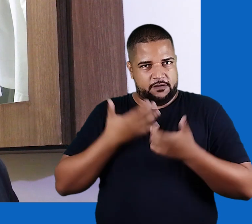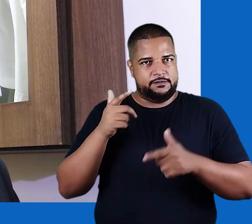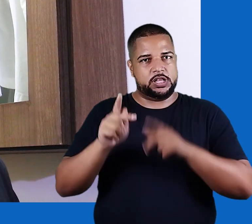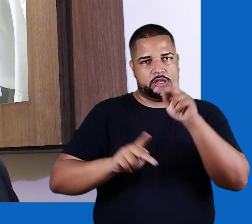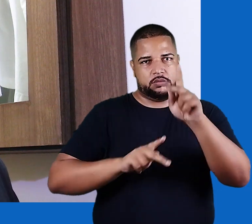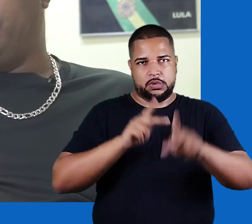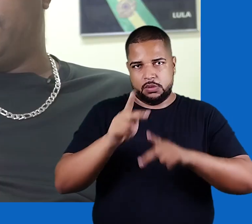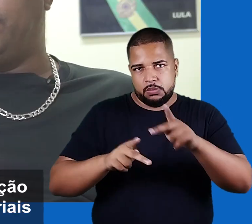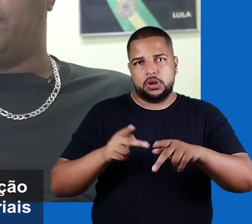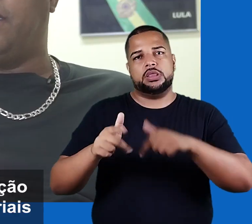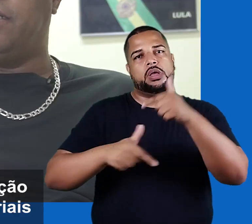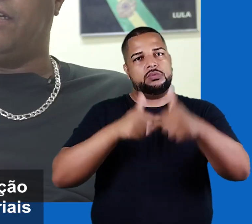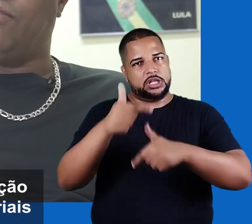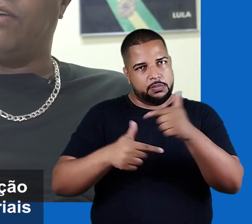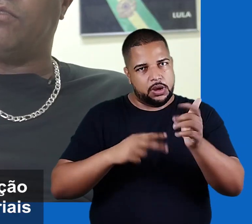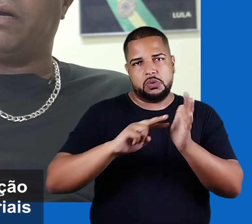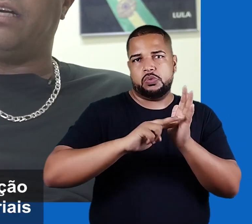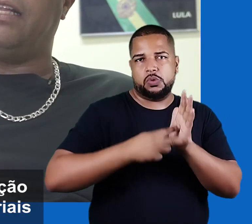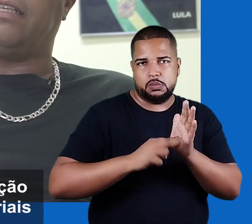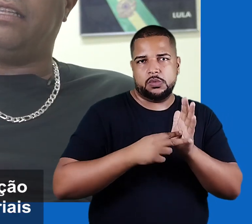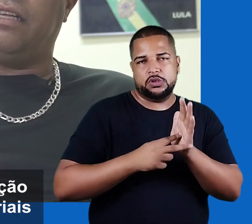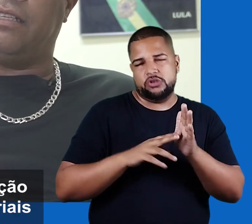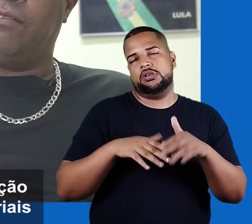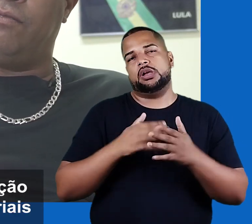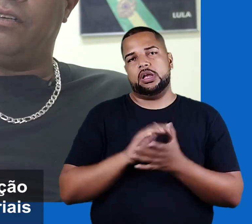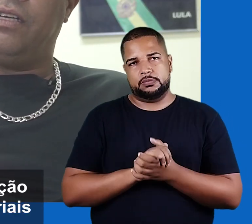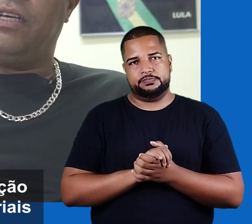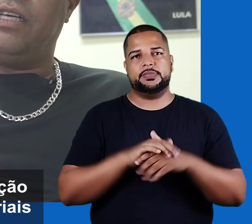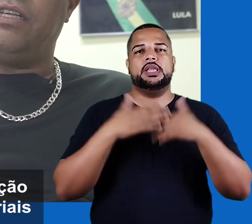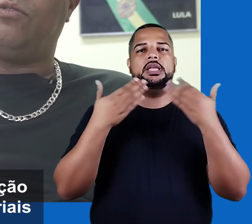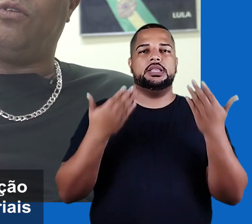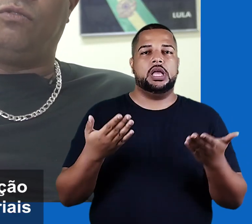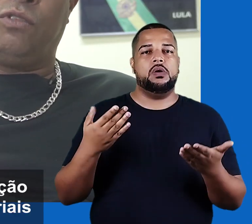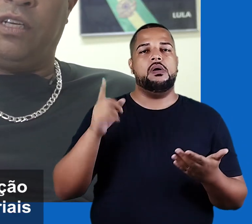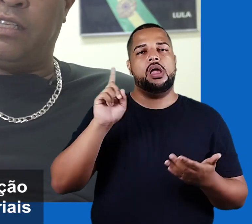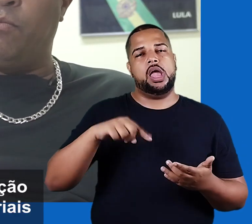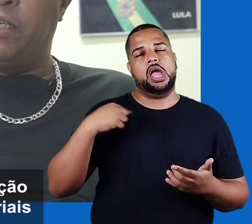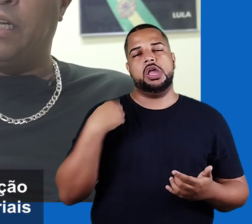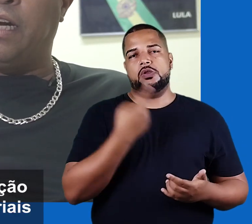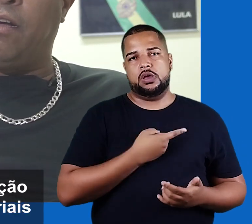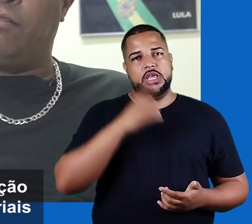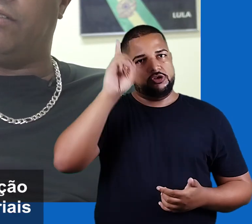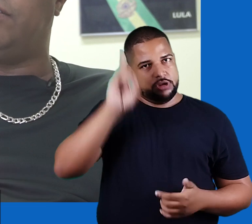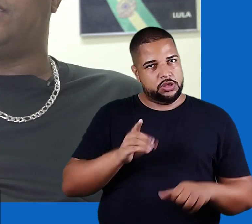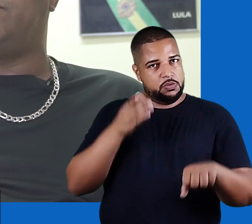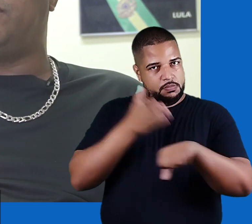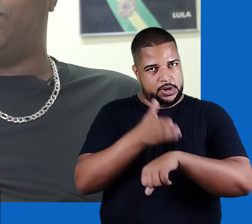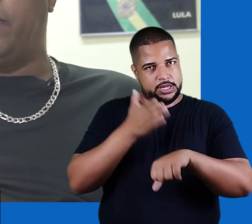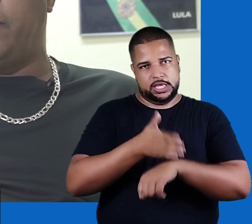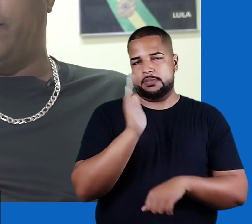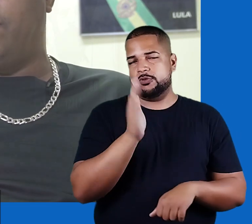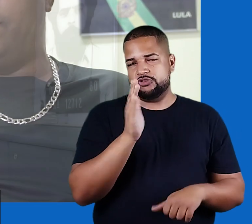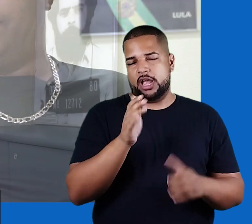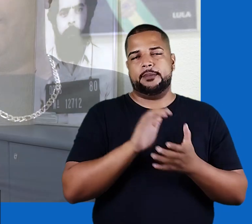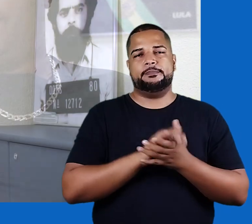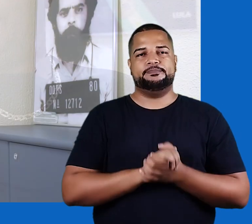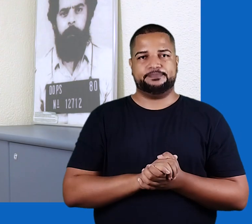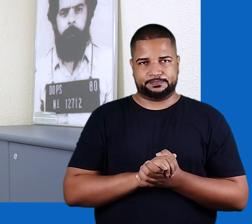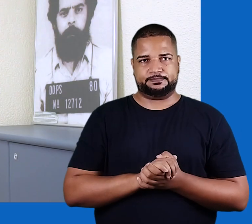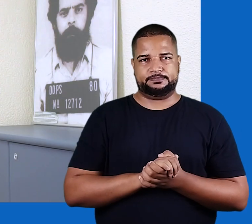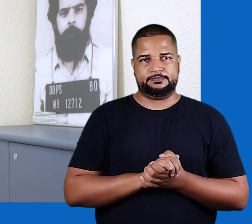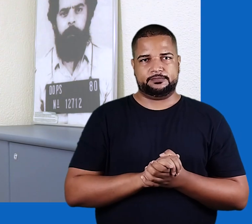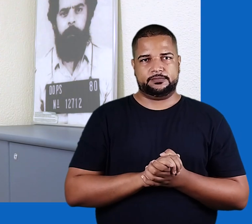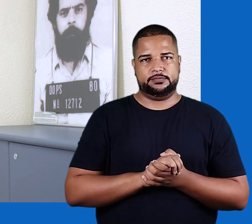para a categoria. Faz 23 anos que eu faço parte dessa direção e em todos os anos da campanha salarial nós não deixamos de ter um ganho real.